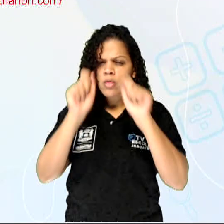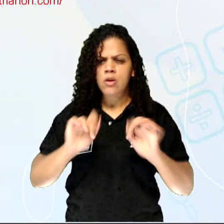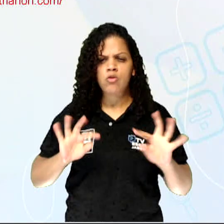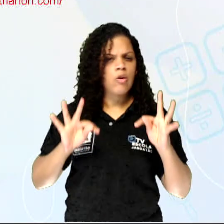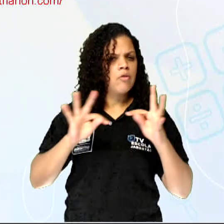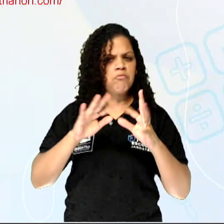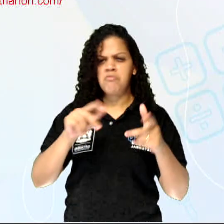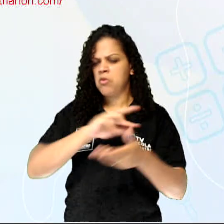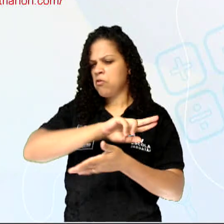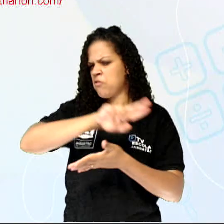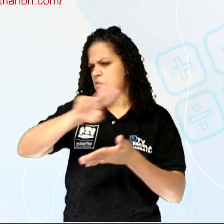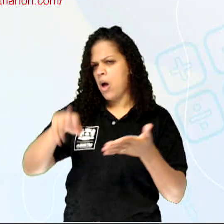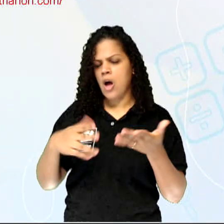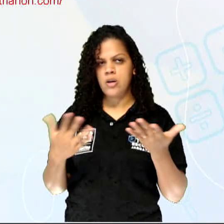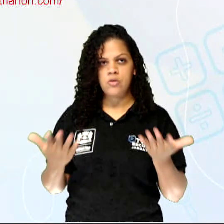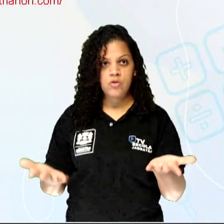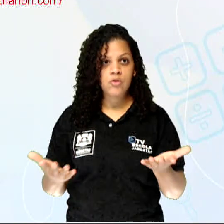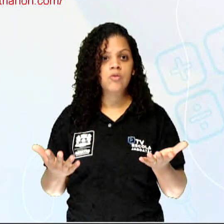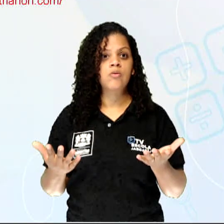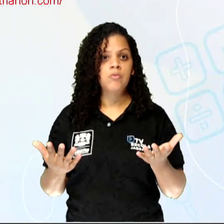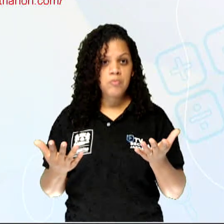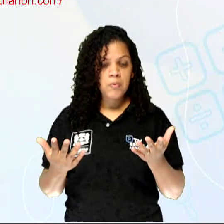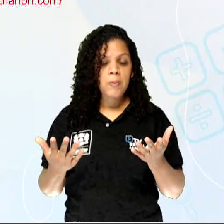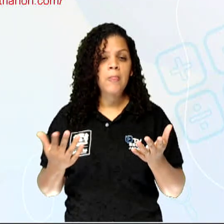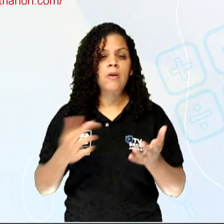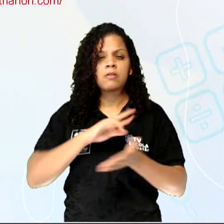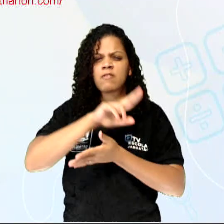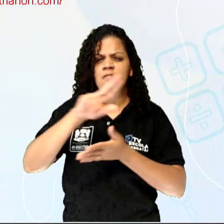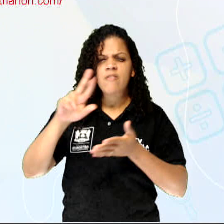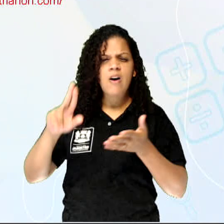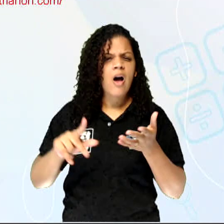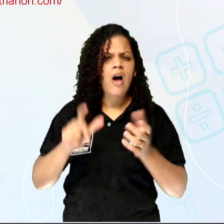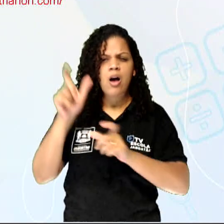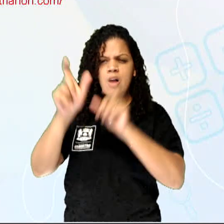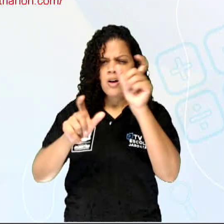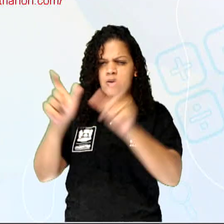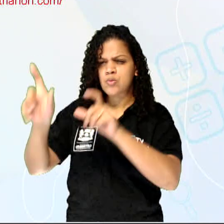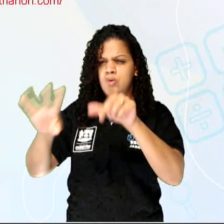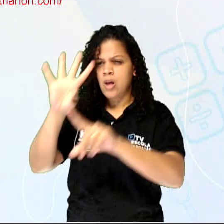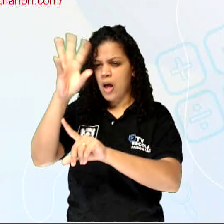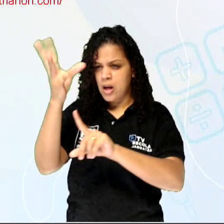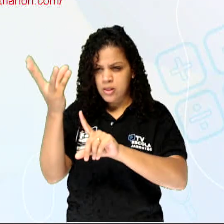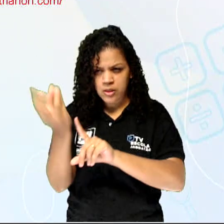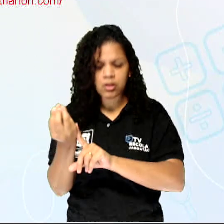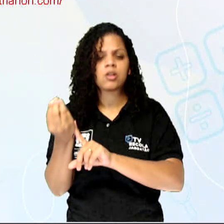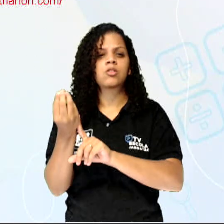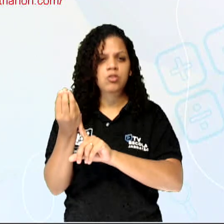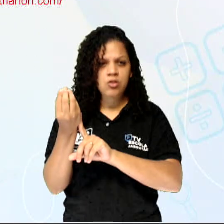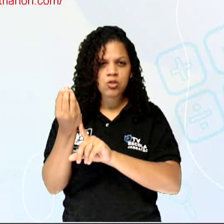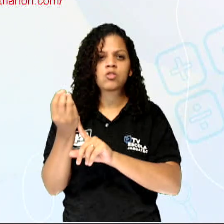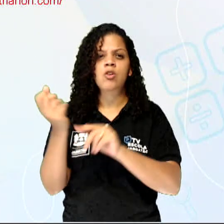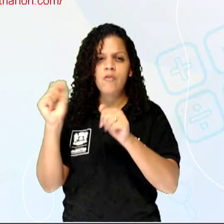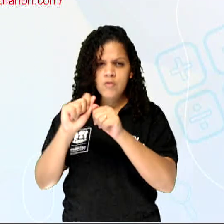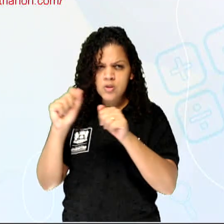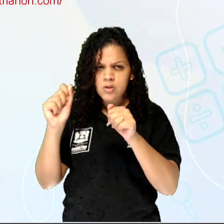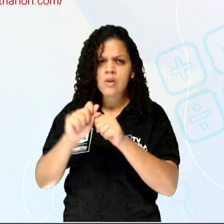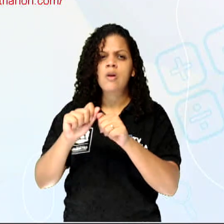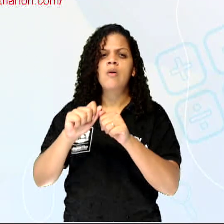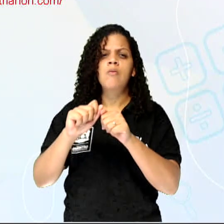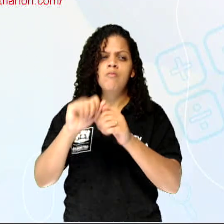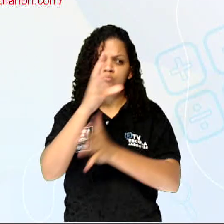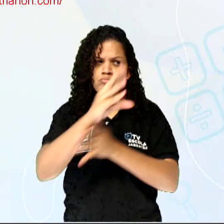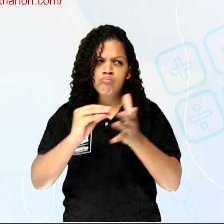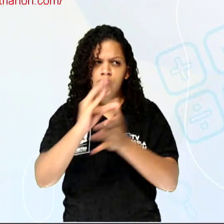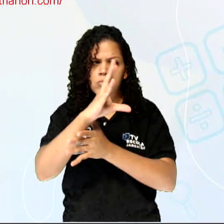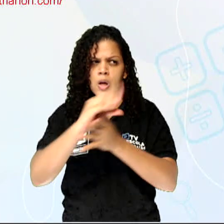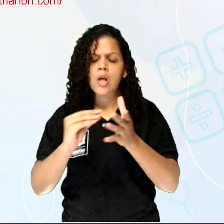da videoarte, apesar de vários artistas realizarem de forma simultânea trabalhos com mídia eletrônica, tanto nos Estados Unidos como